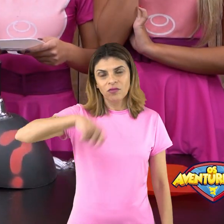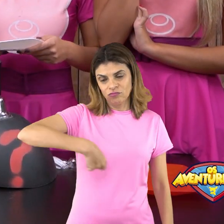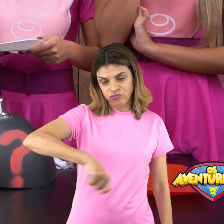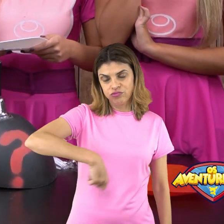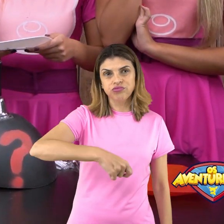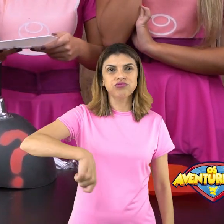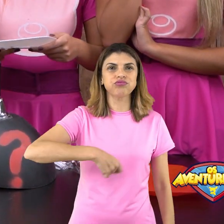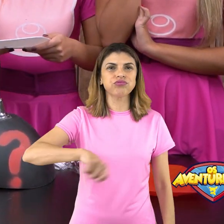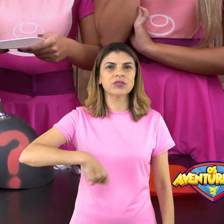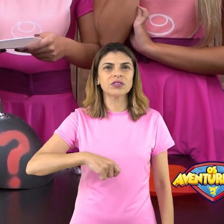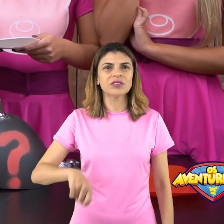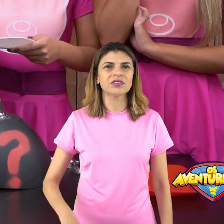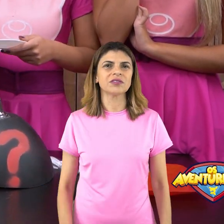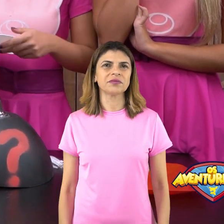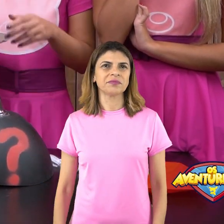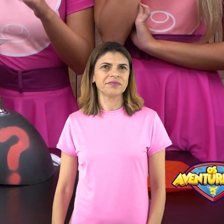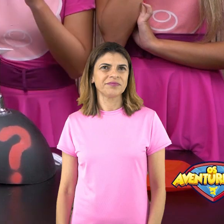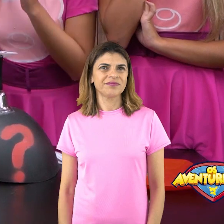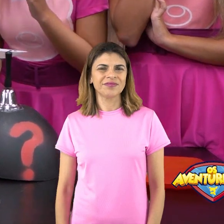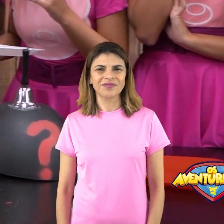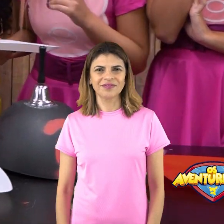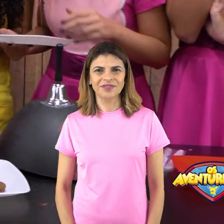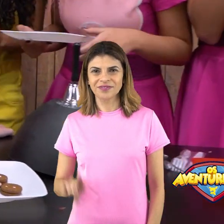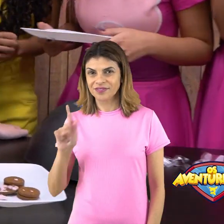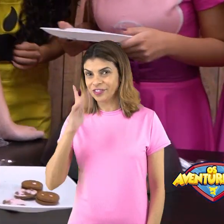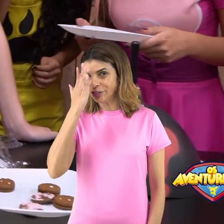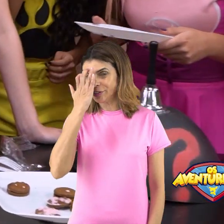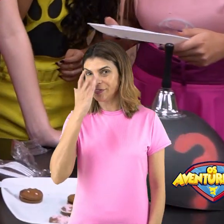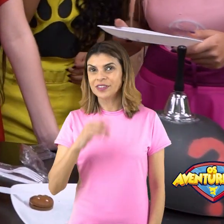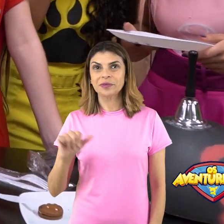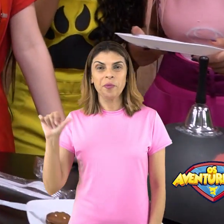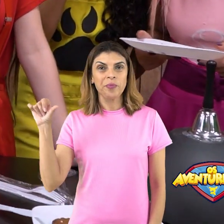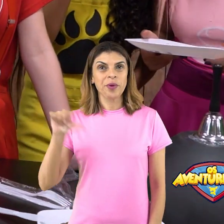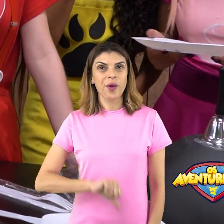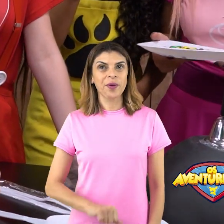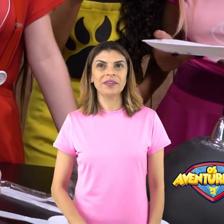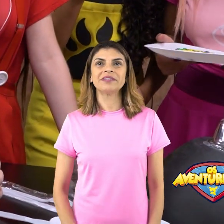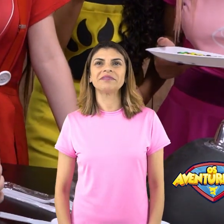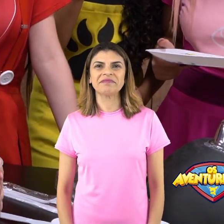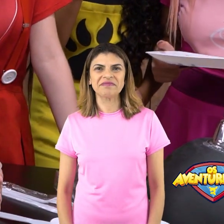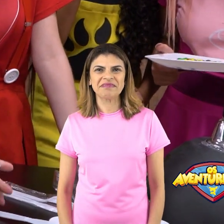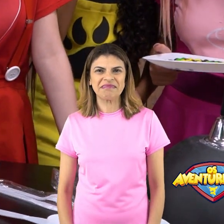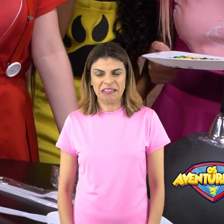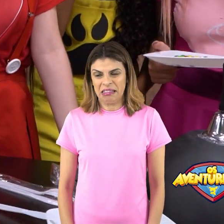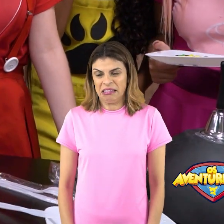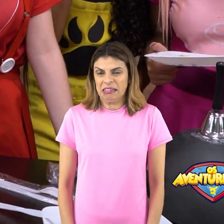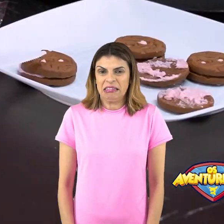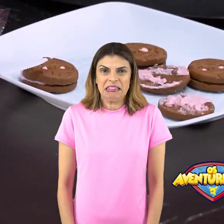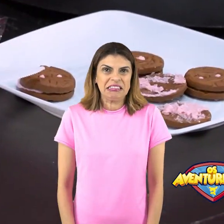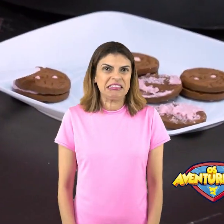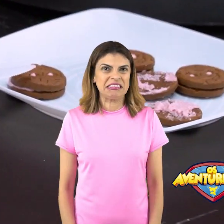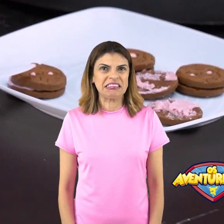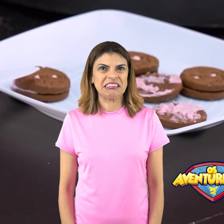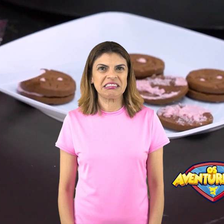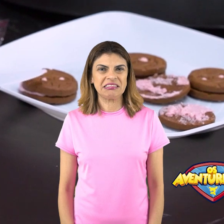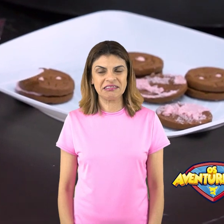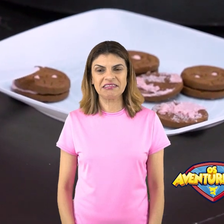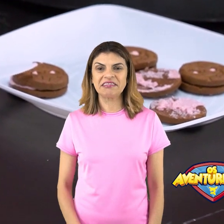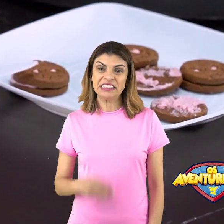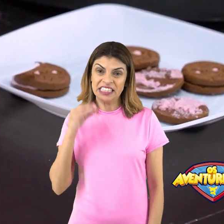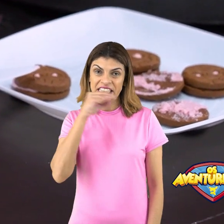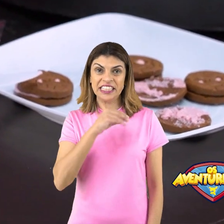misturar. Olha. A Giovana foi a que mais deu mal. Parece que experimentou. Olha. Ai. Vamos